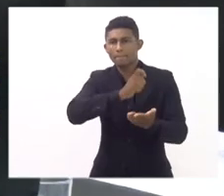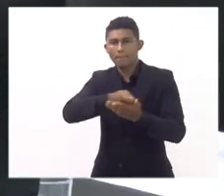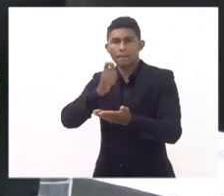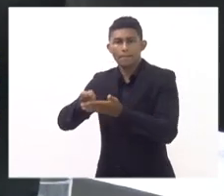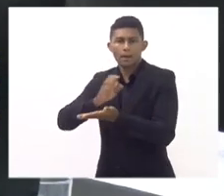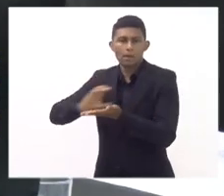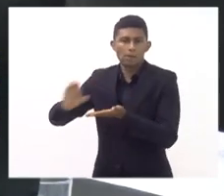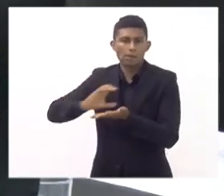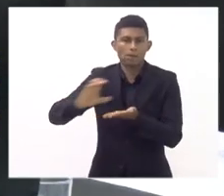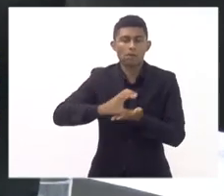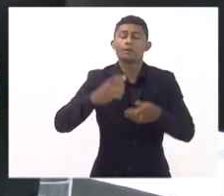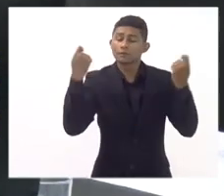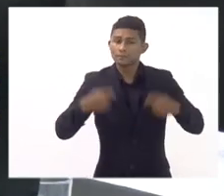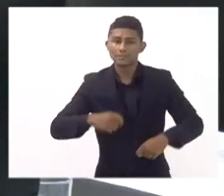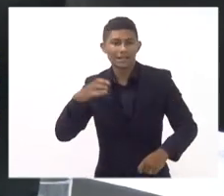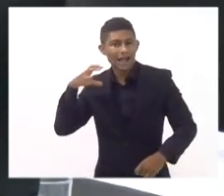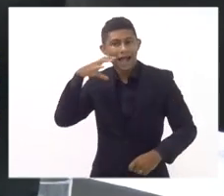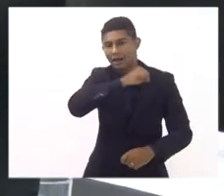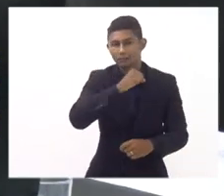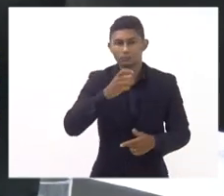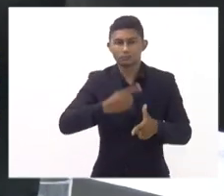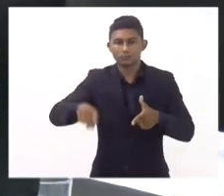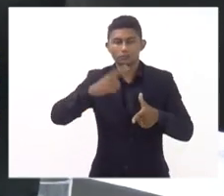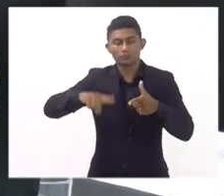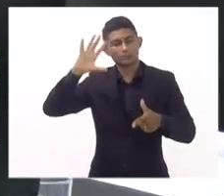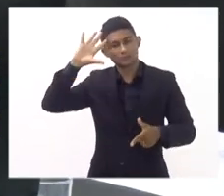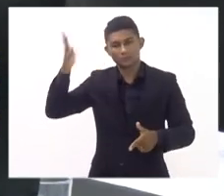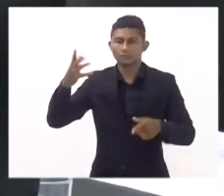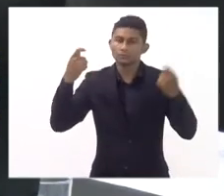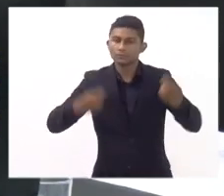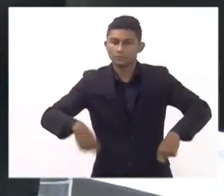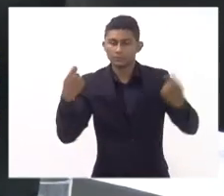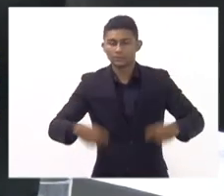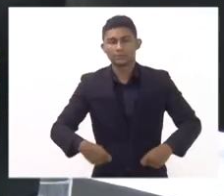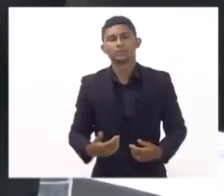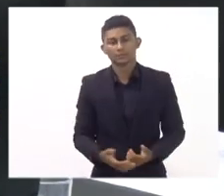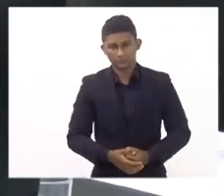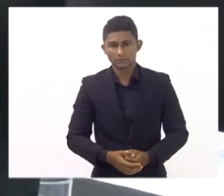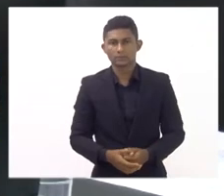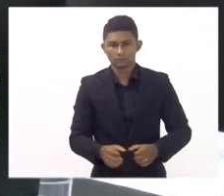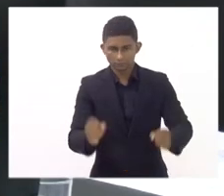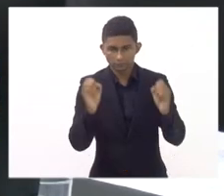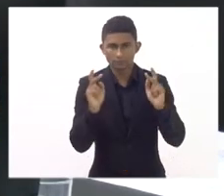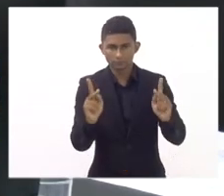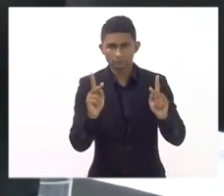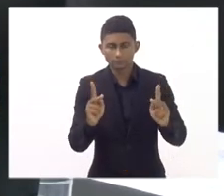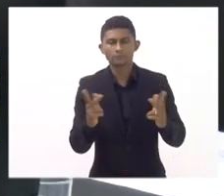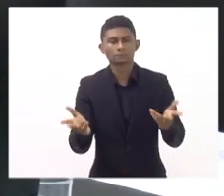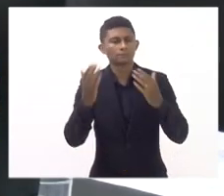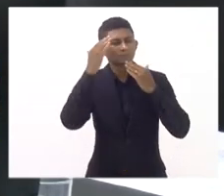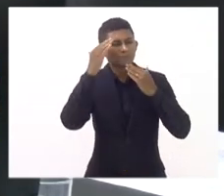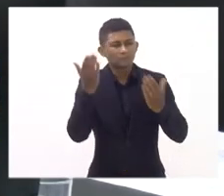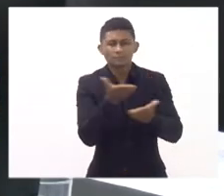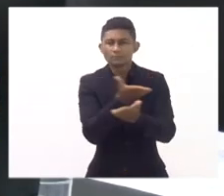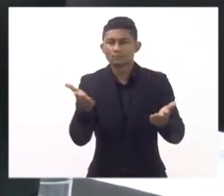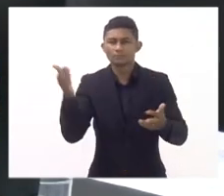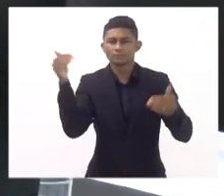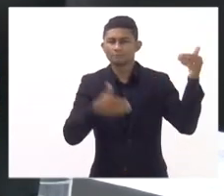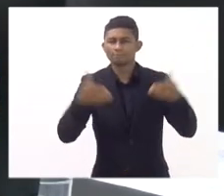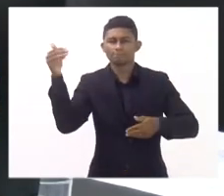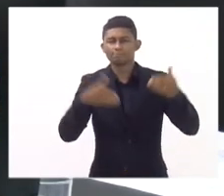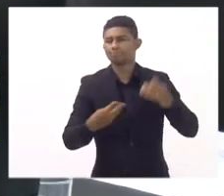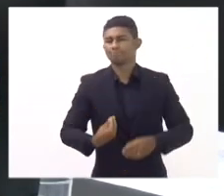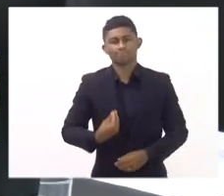que operacionalizar tudo isso o mais rápido possível para garantir o direito à educação. Tá bom? Muito obrigado à presença de todas e